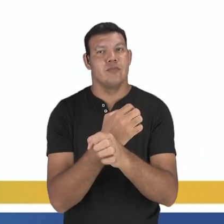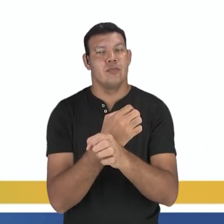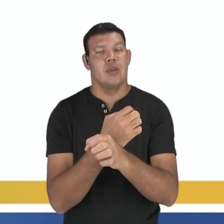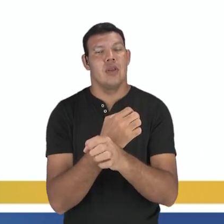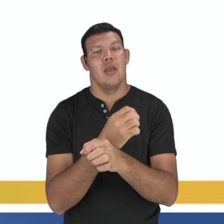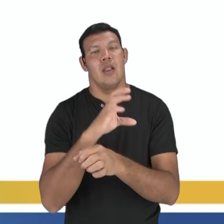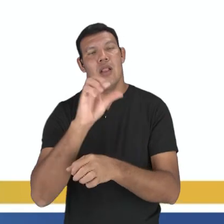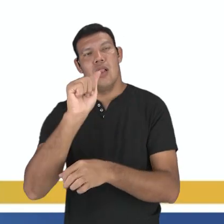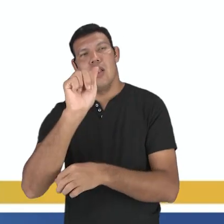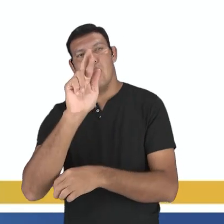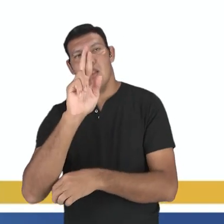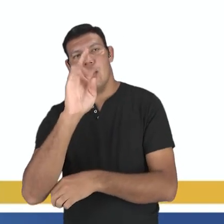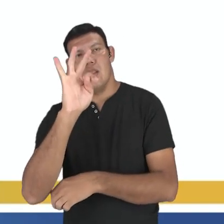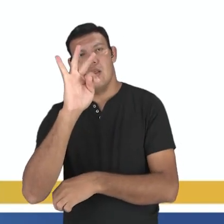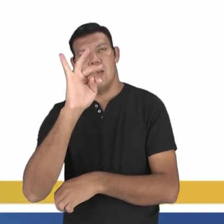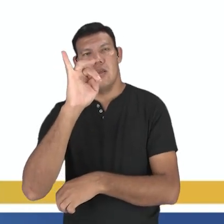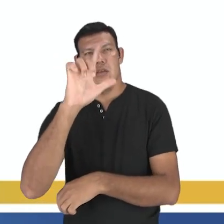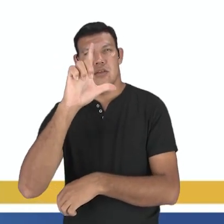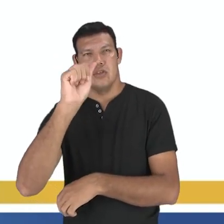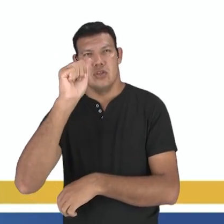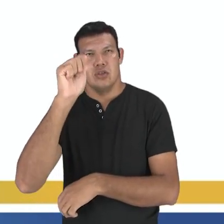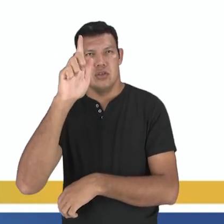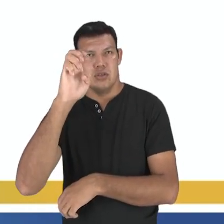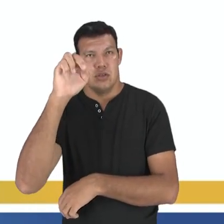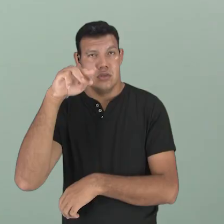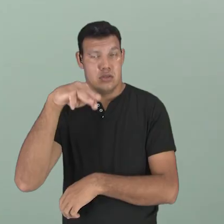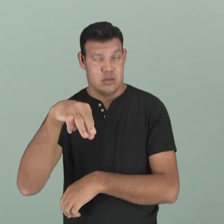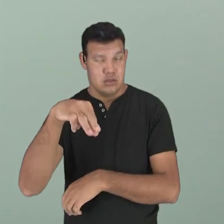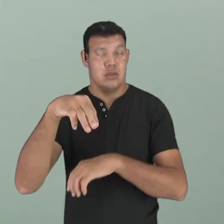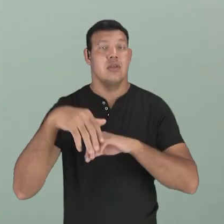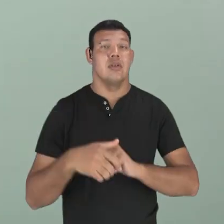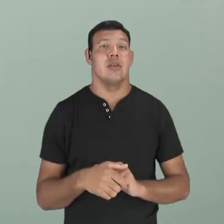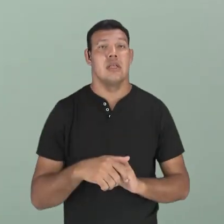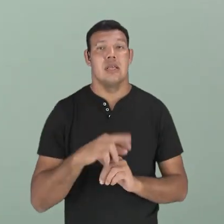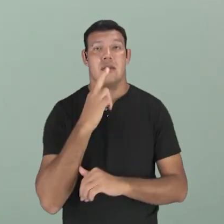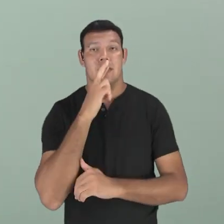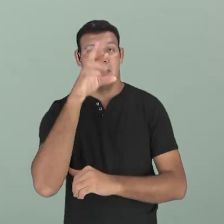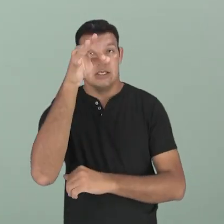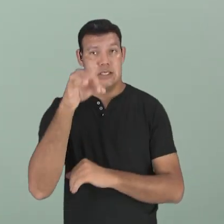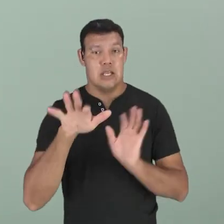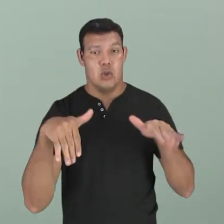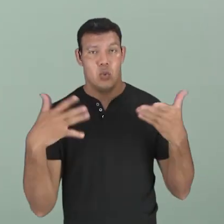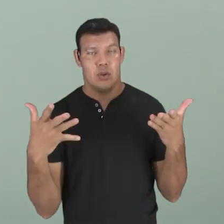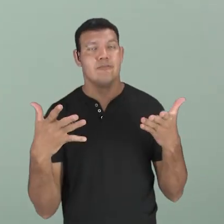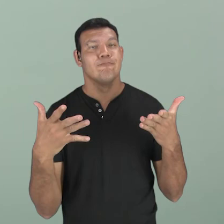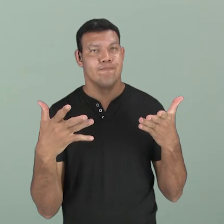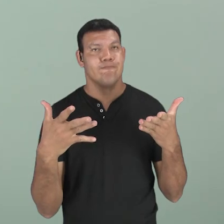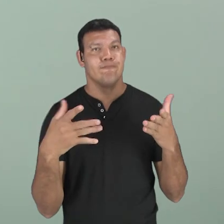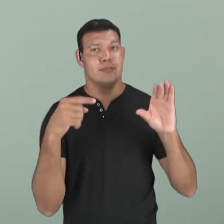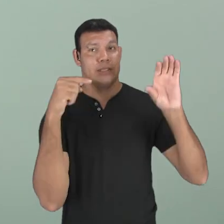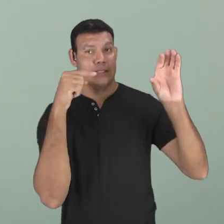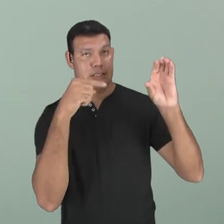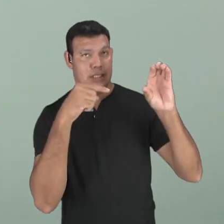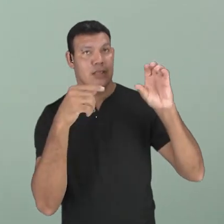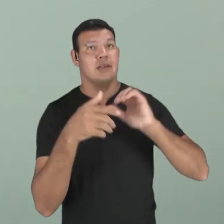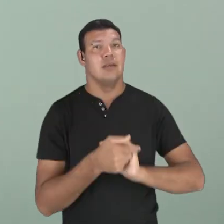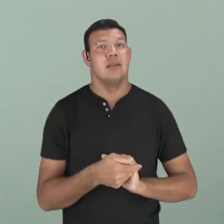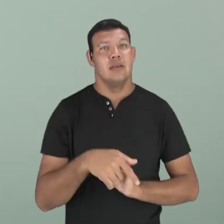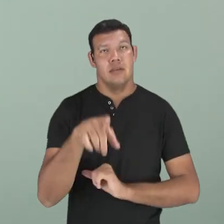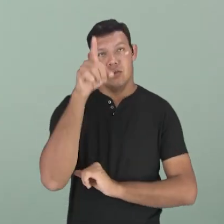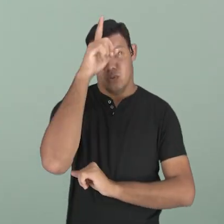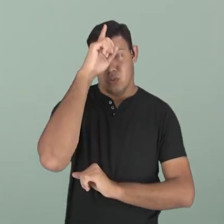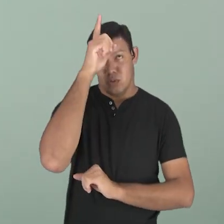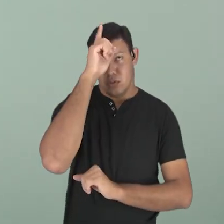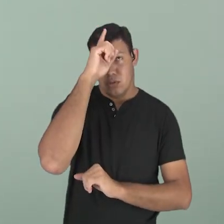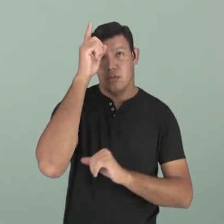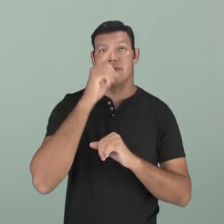Nesse caso, a única alternativa correta vai ser a letra C, né? Os humanos vão ter aí aproximadamente